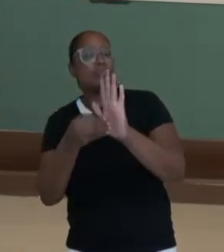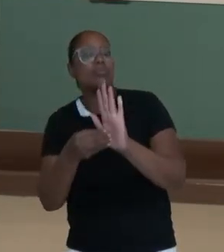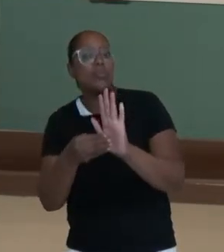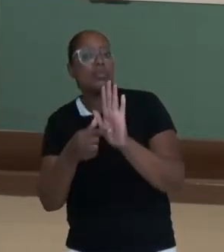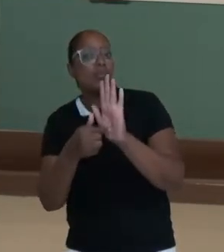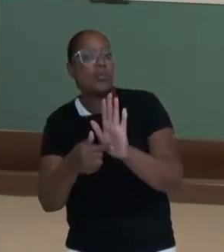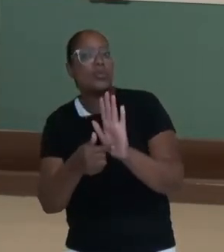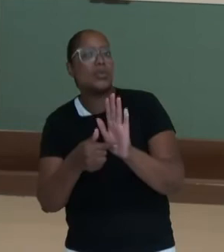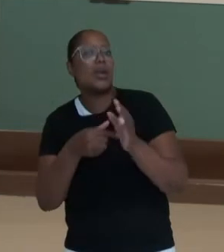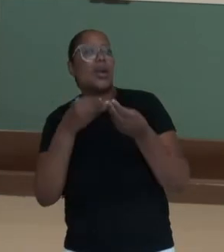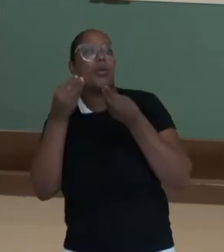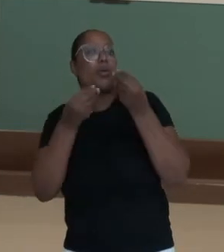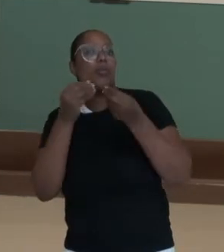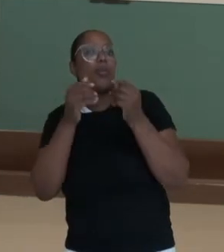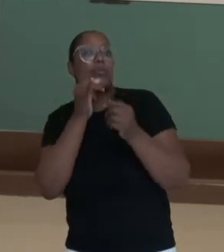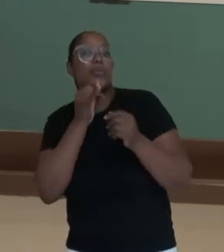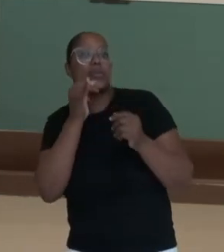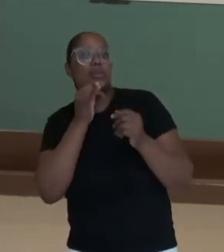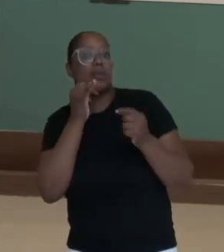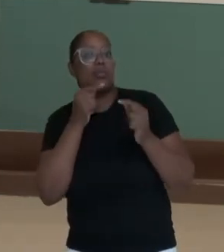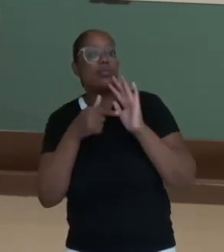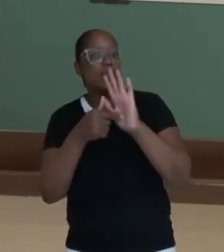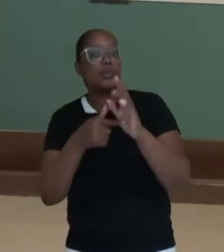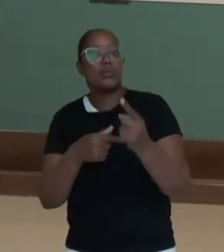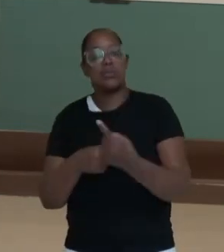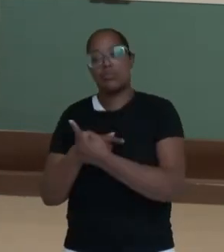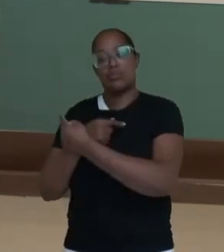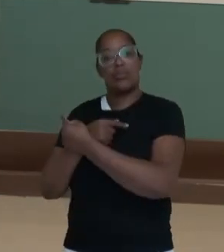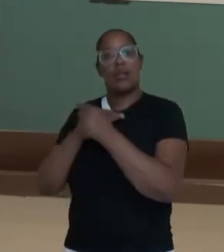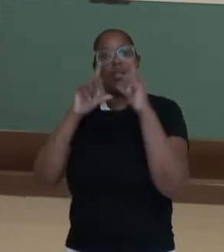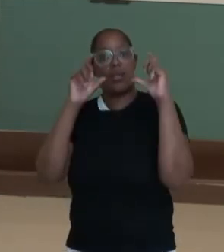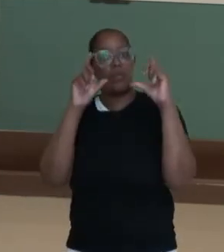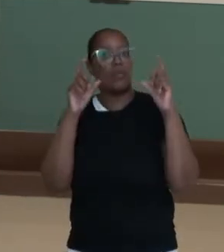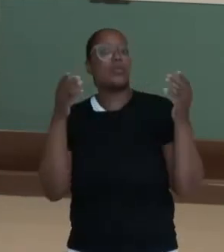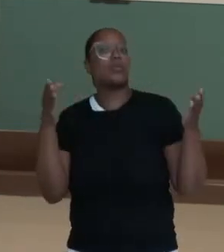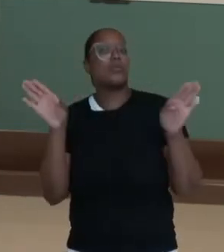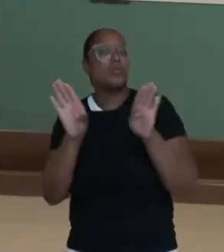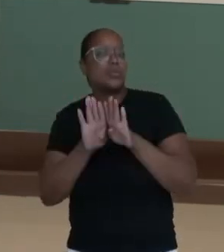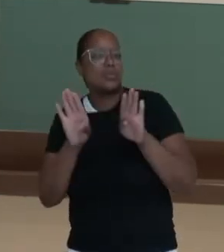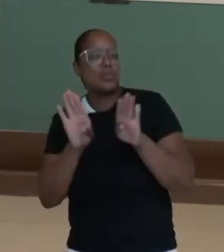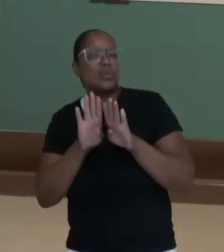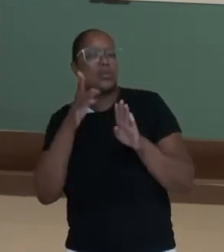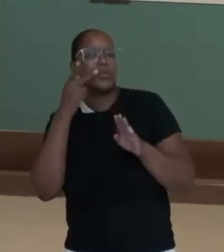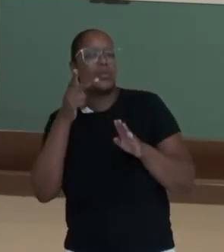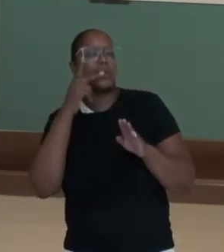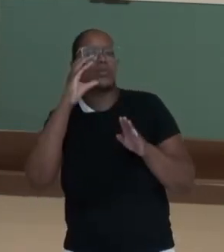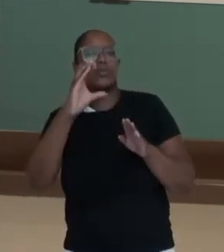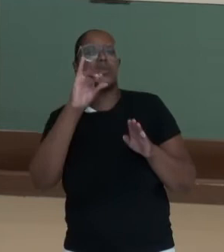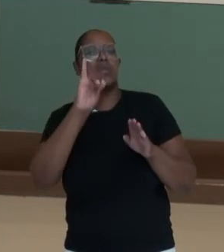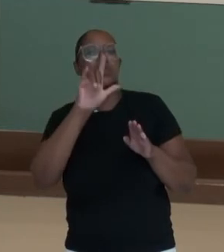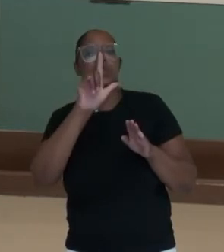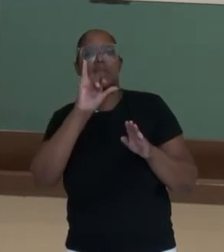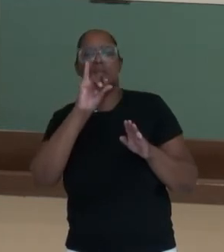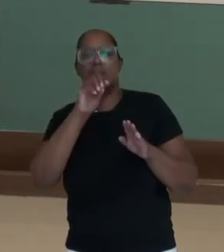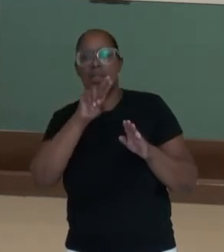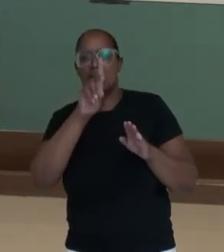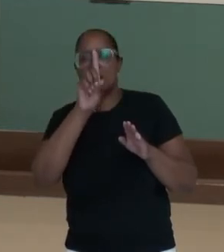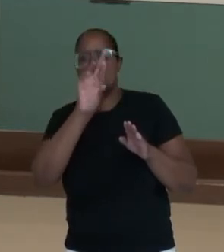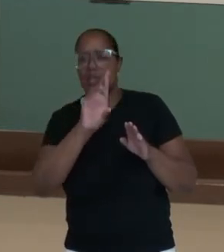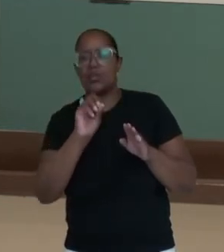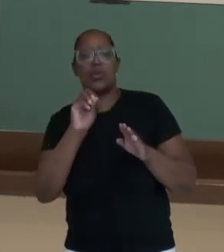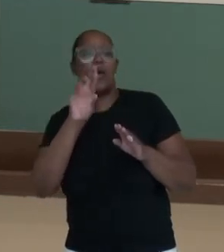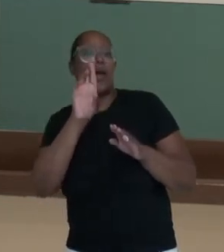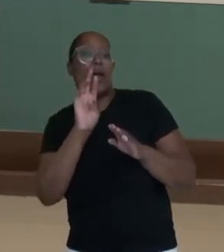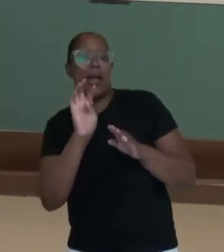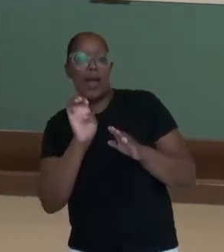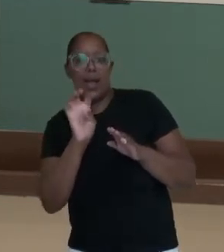como exatamente o nosso cilindro. Nesse caso, nós estamos falando do cilindro reto. O que significa um